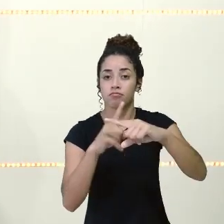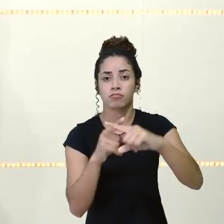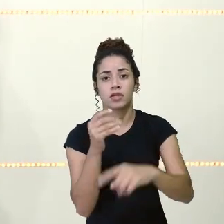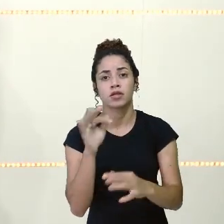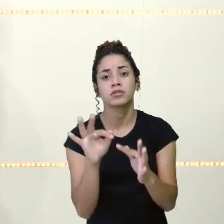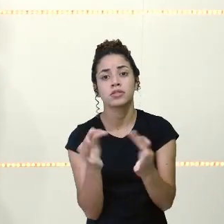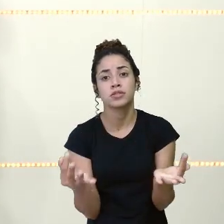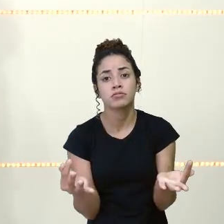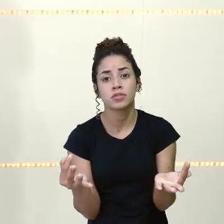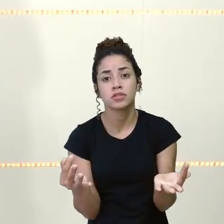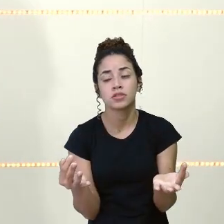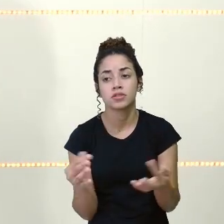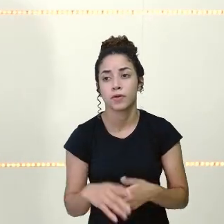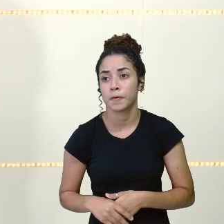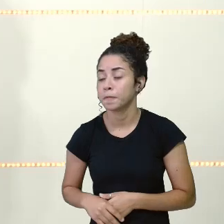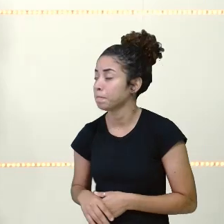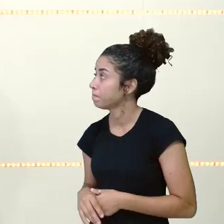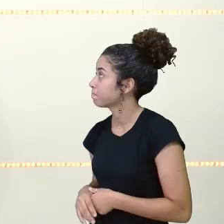simples aqui, ó.